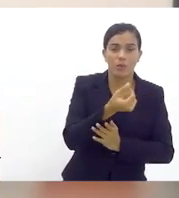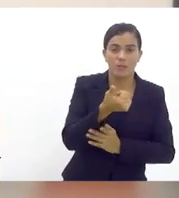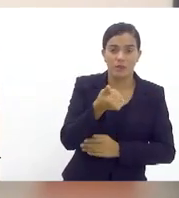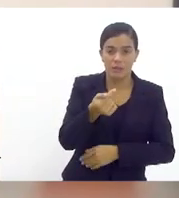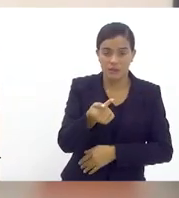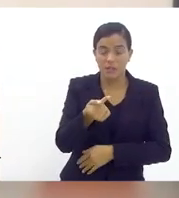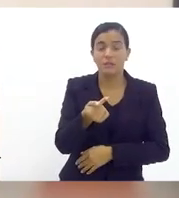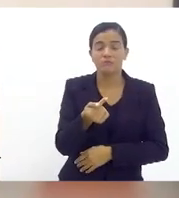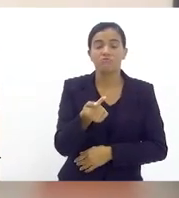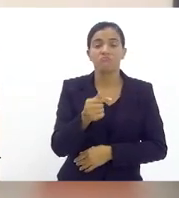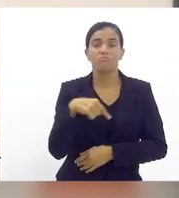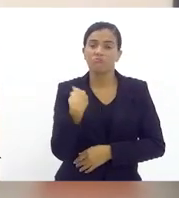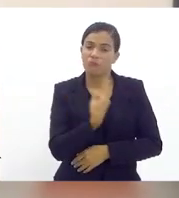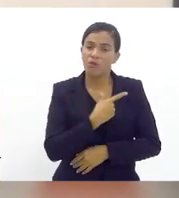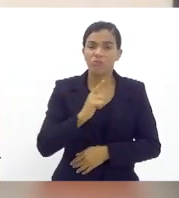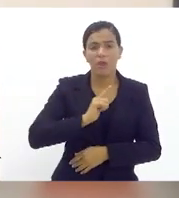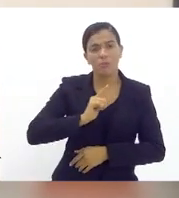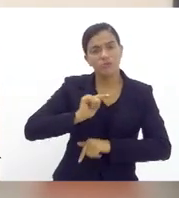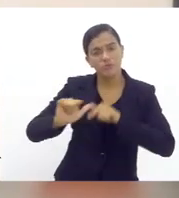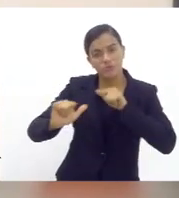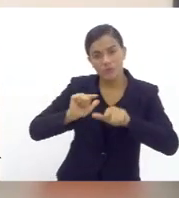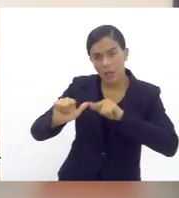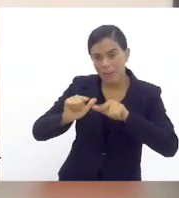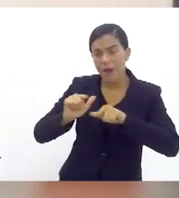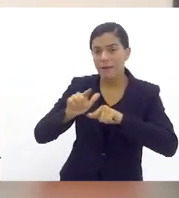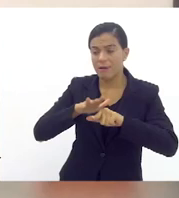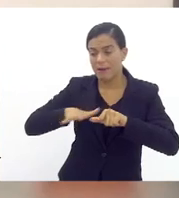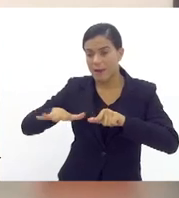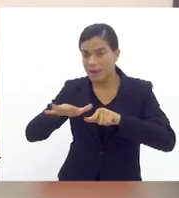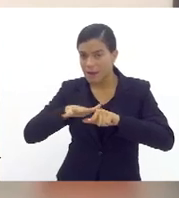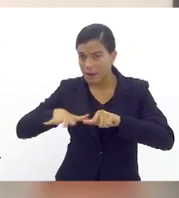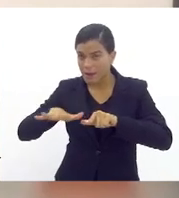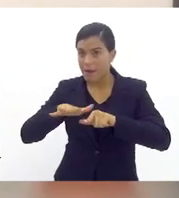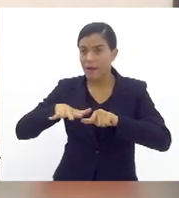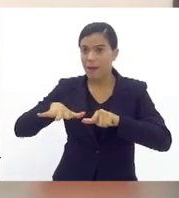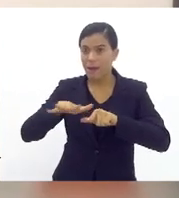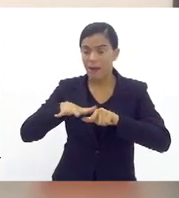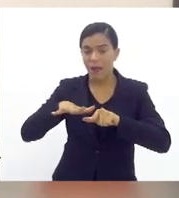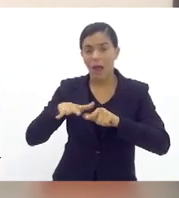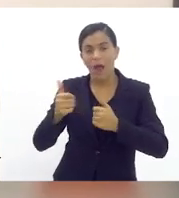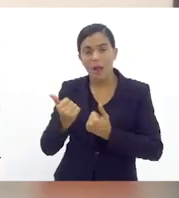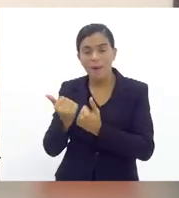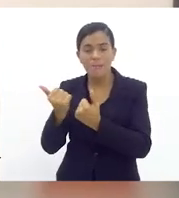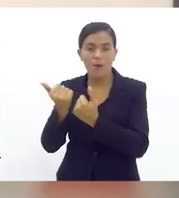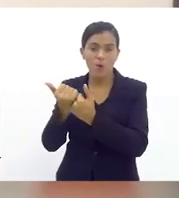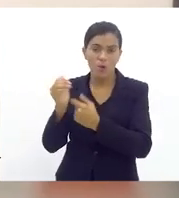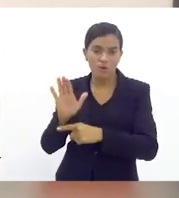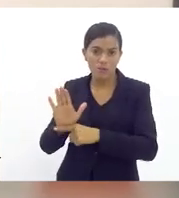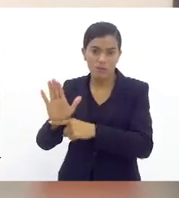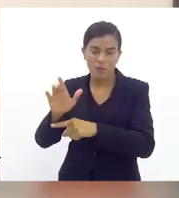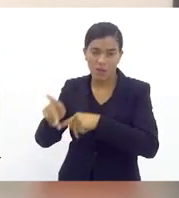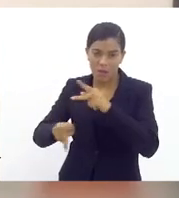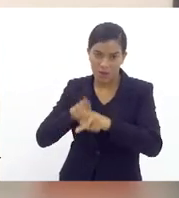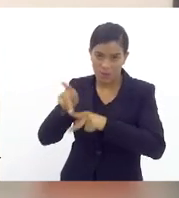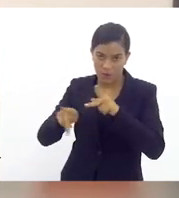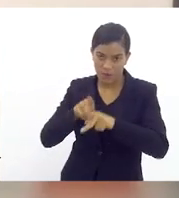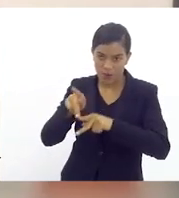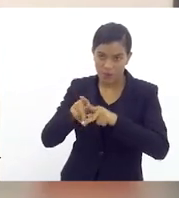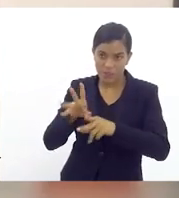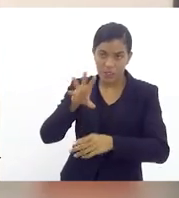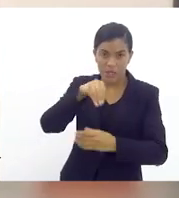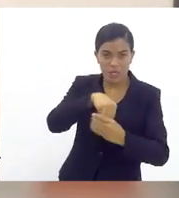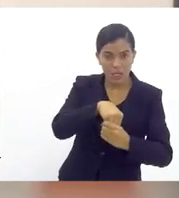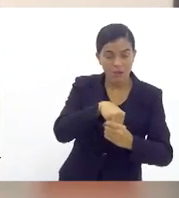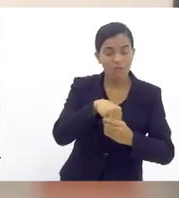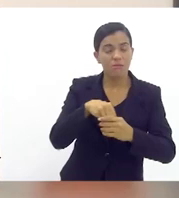2017. Nós temos um trabalho tanto na área de apoio e suporte para a população, também dentro da